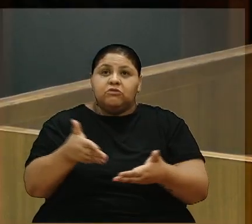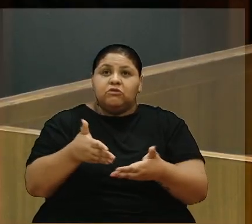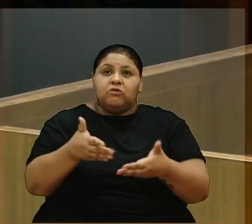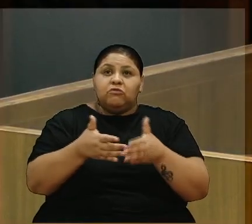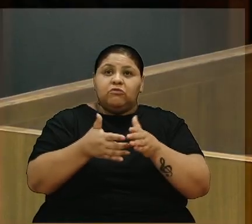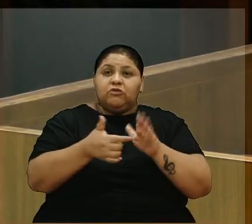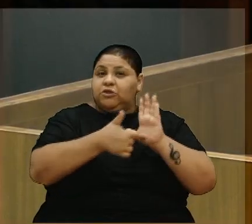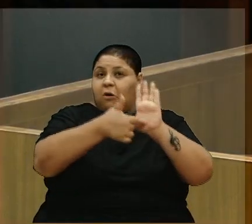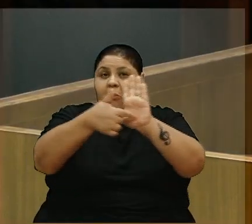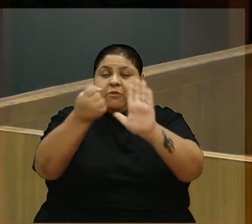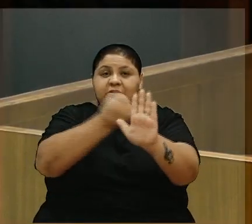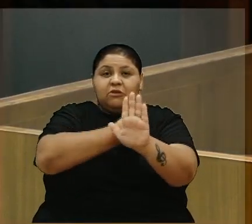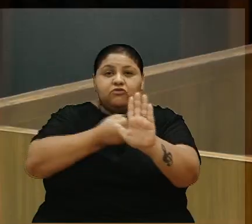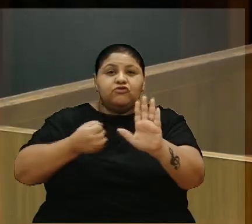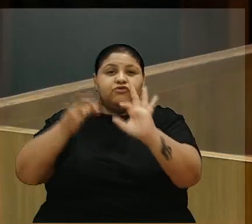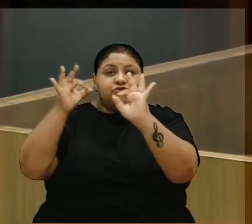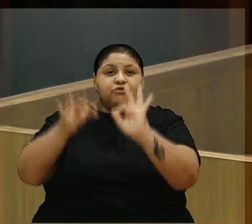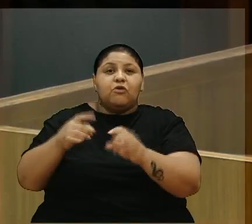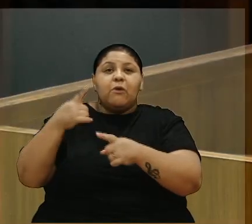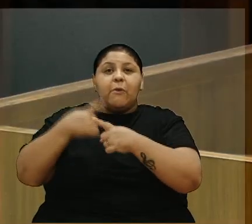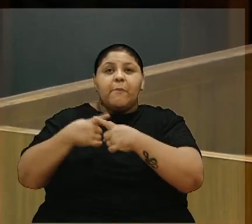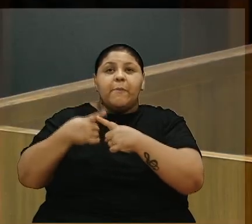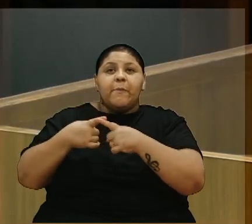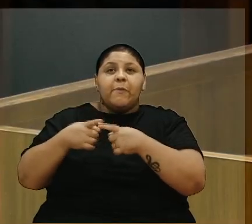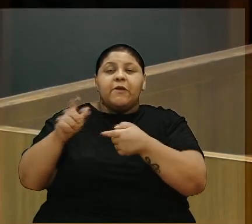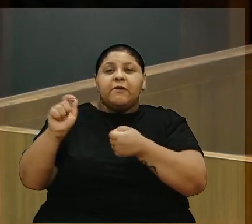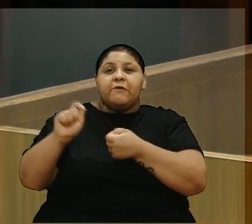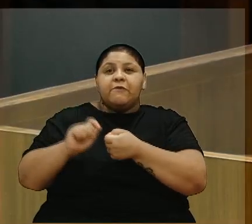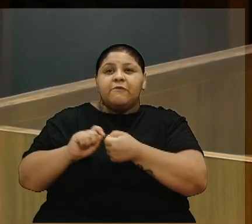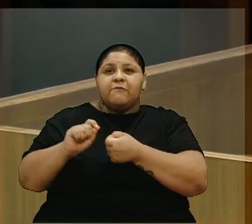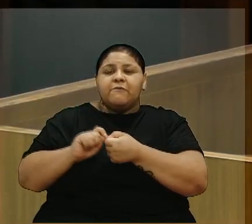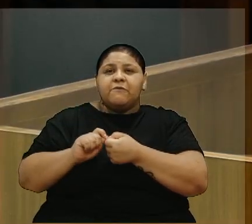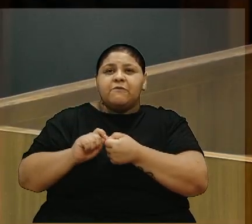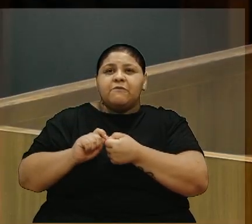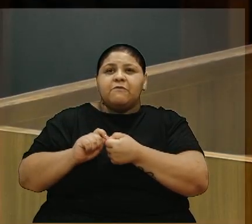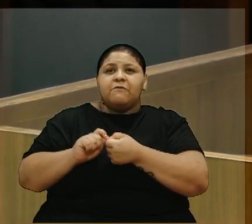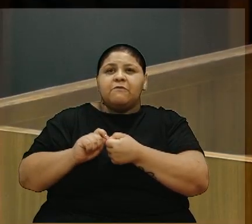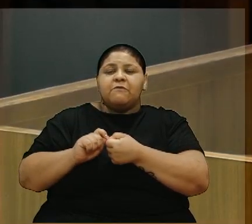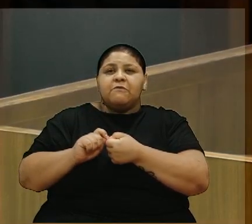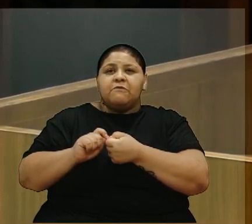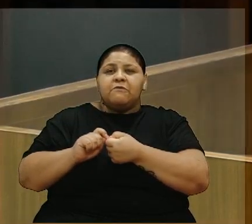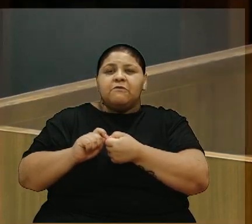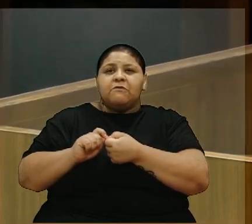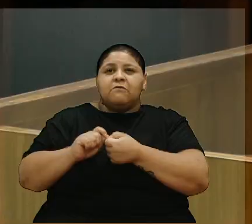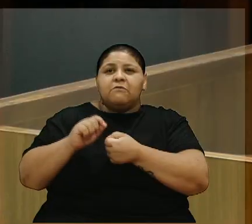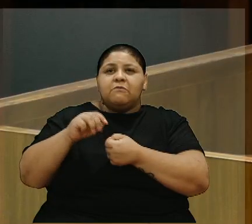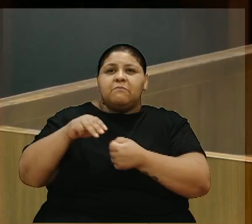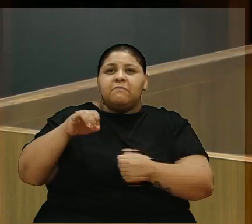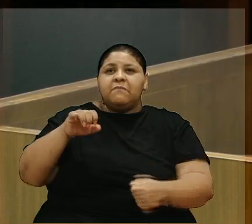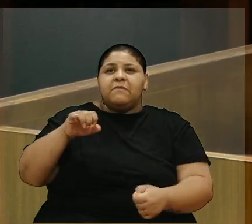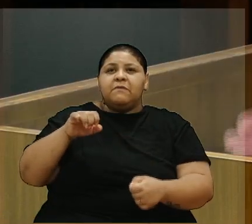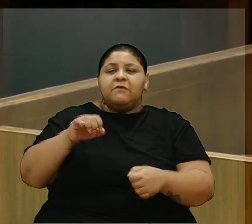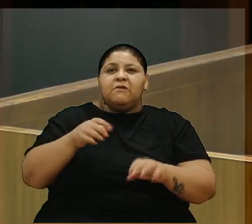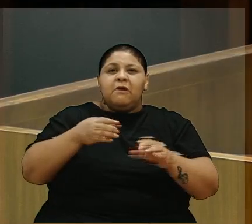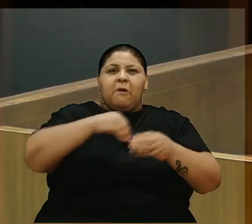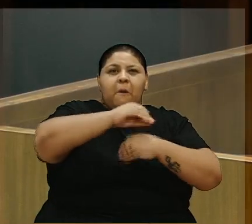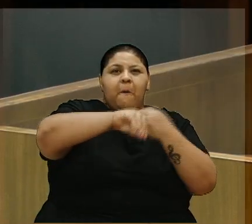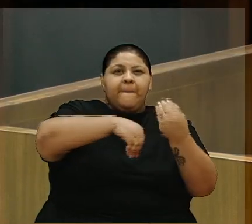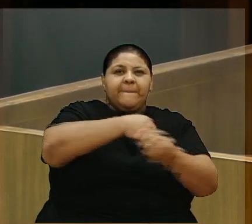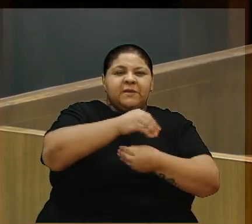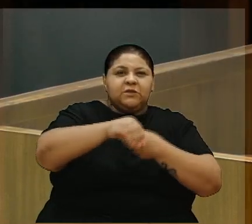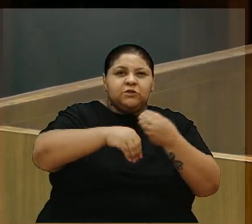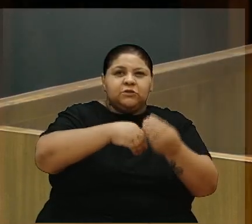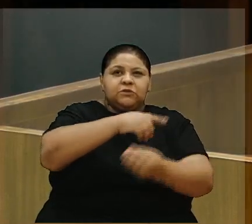números exatos, porque foi feita uma miscelânea dentro do pedido de informação, misturando o ensino